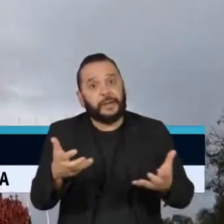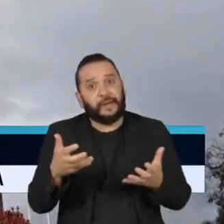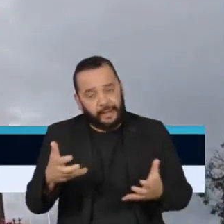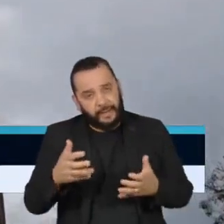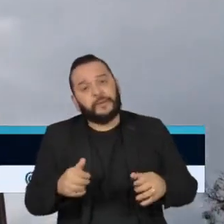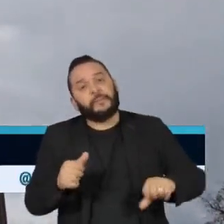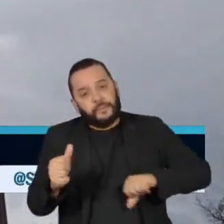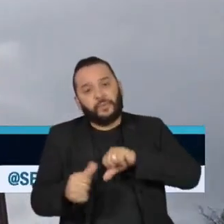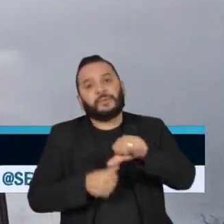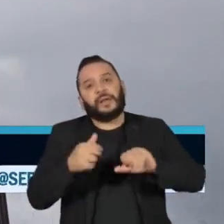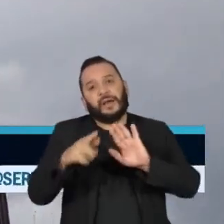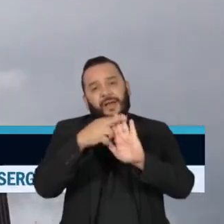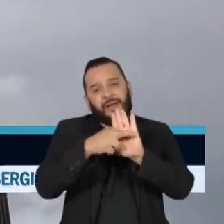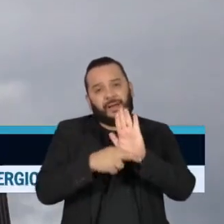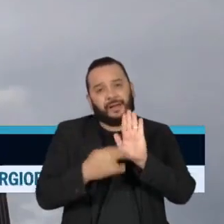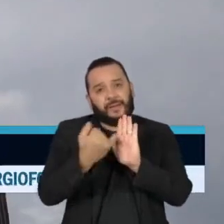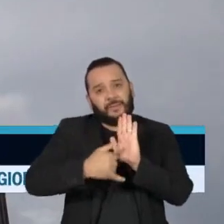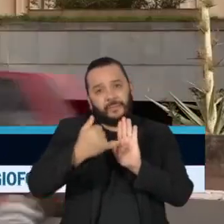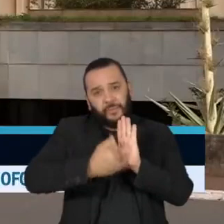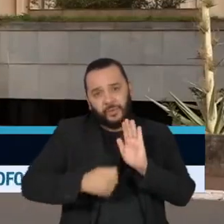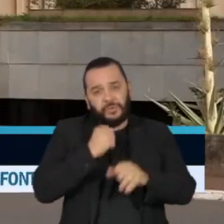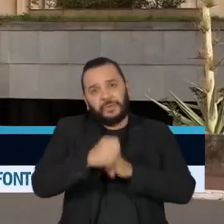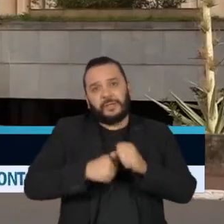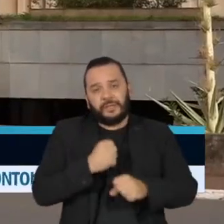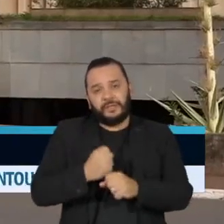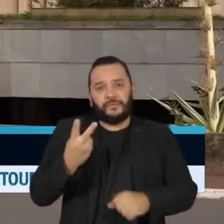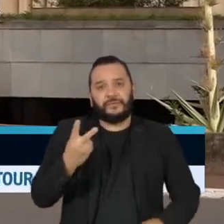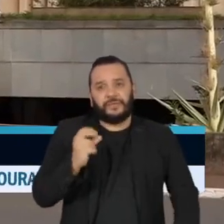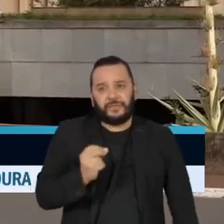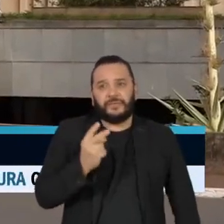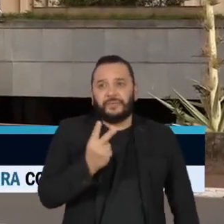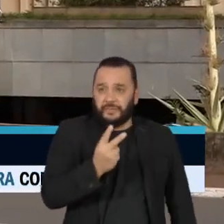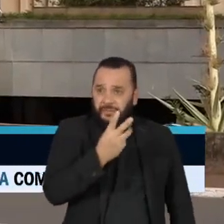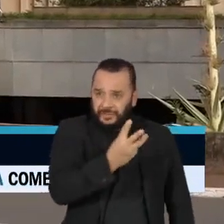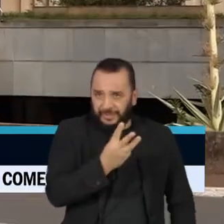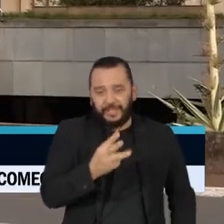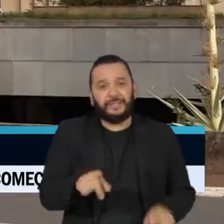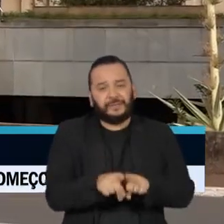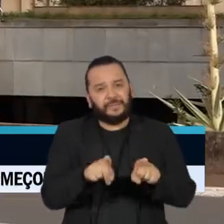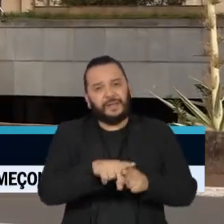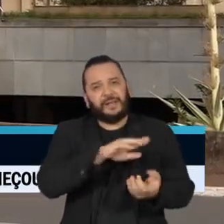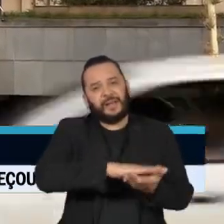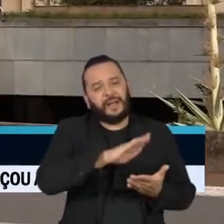de política fiscal para 2023, até superando o teto de gastos,